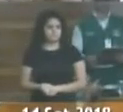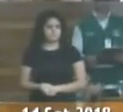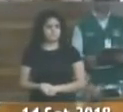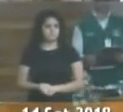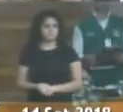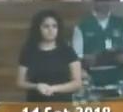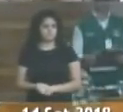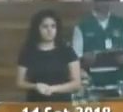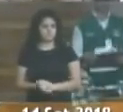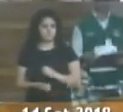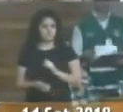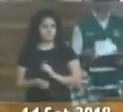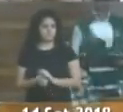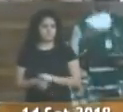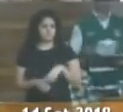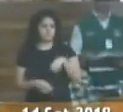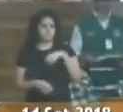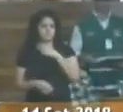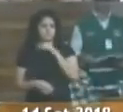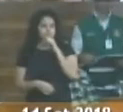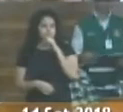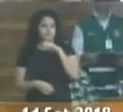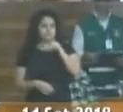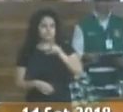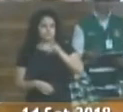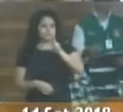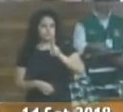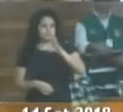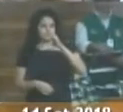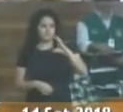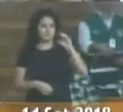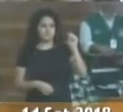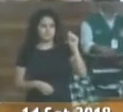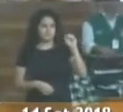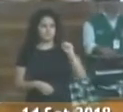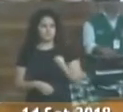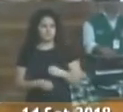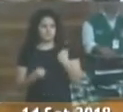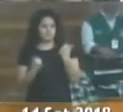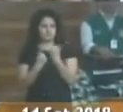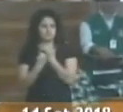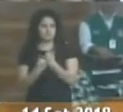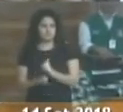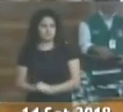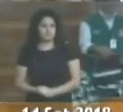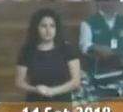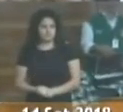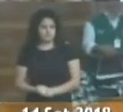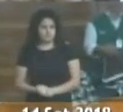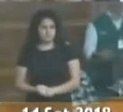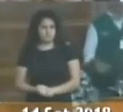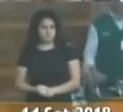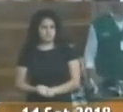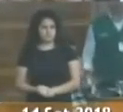Então, o último inscrito aqui, o senhor Lucas, que é assessor do deputado Flávio Serafini.